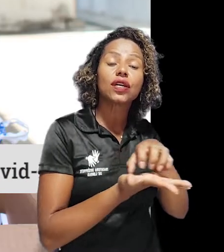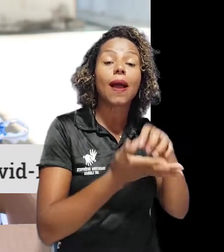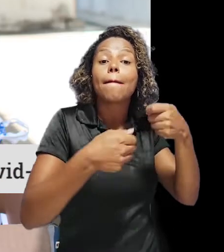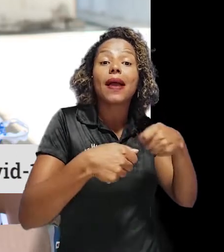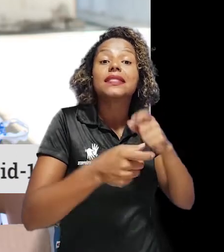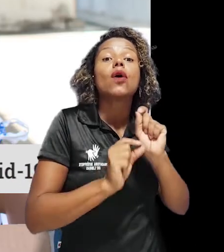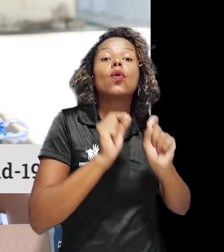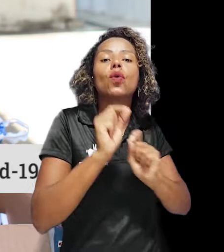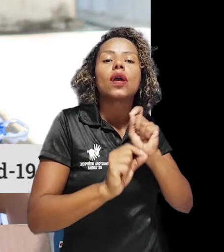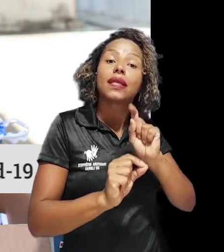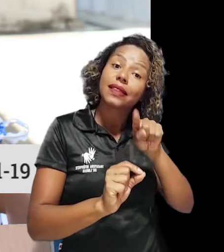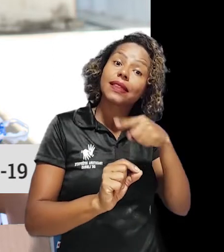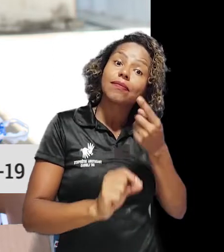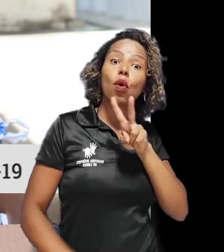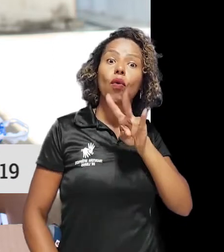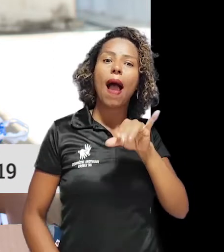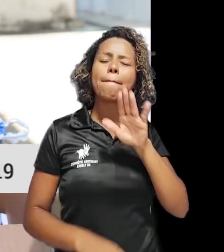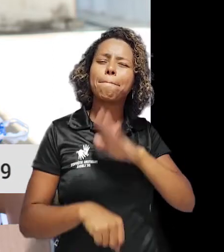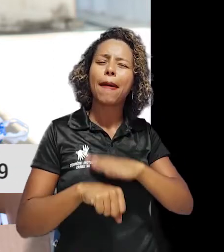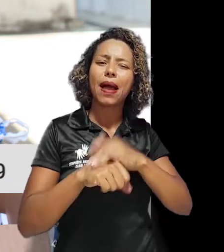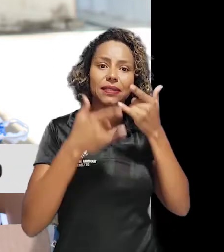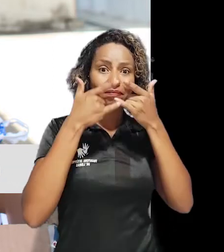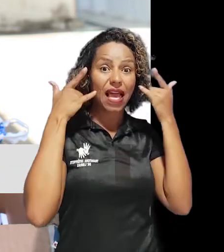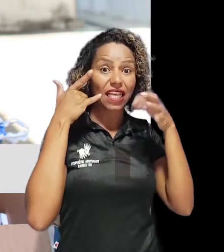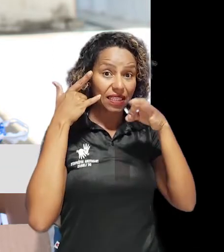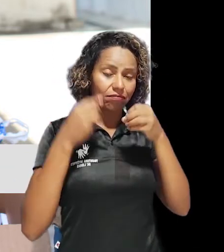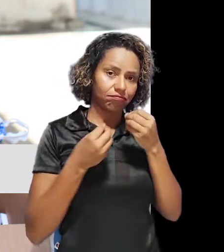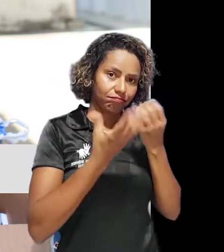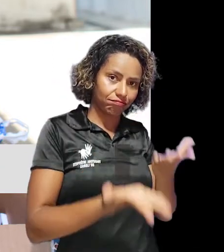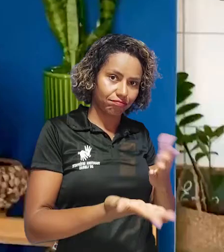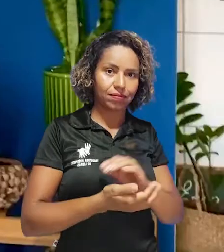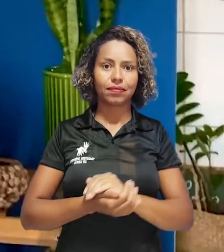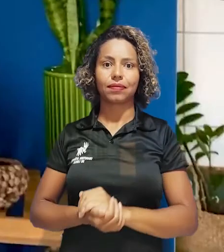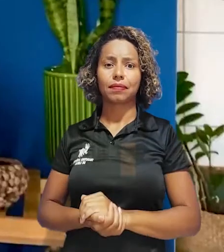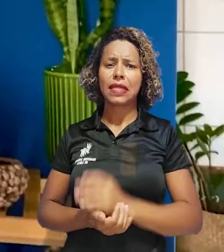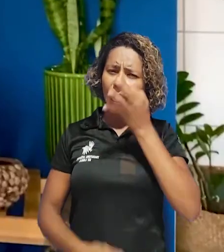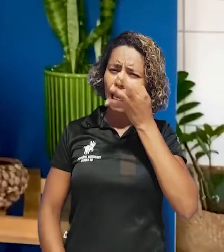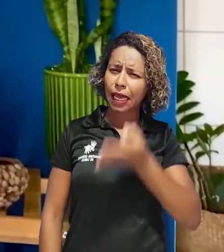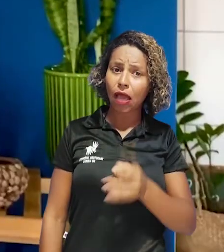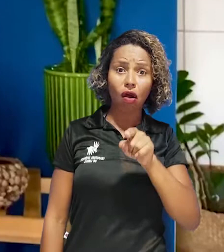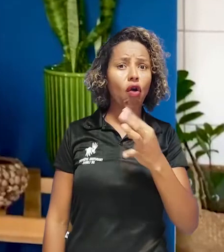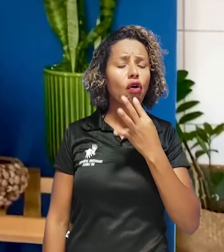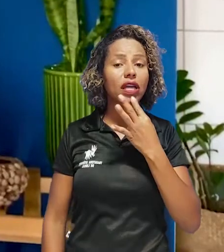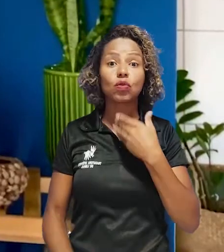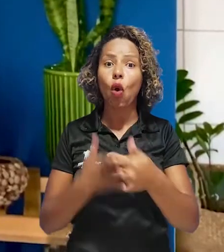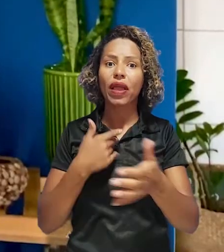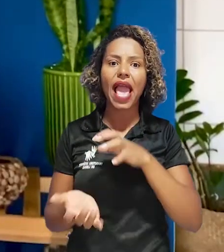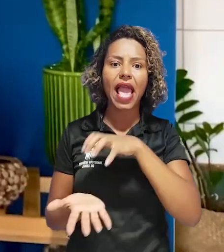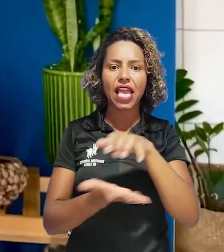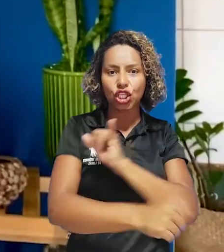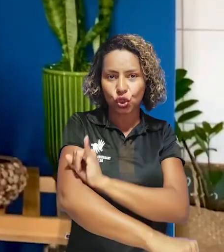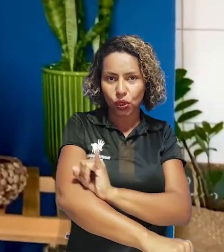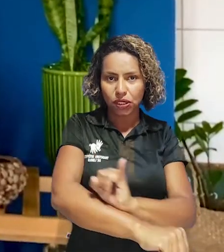demanda das instituições da cidade e organizar a entrega de novas máscaras de tecido então fica atento e